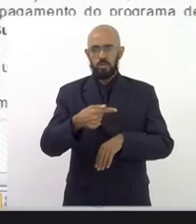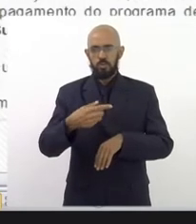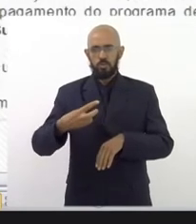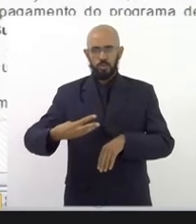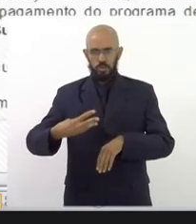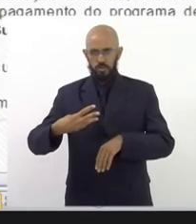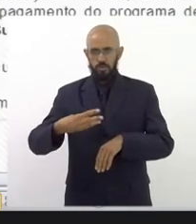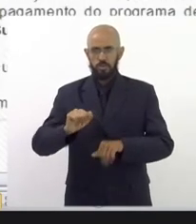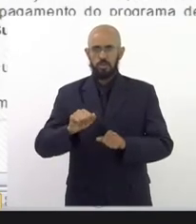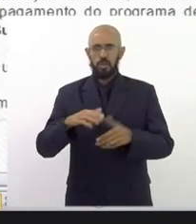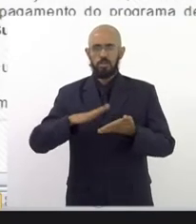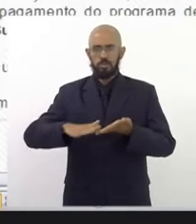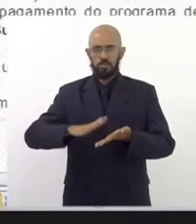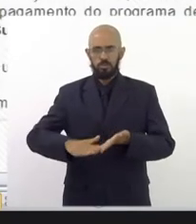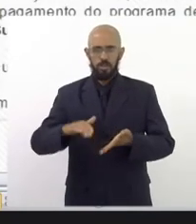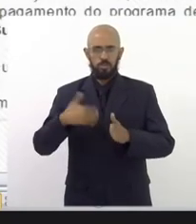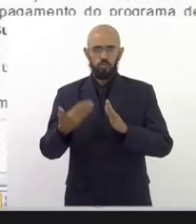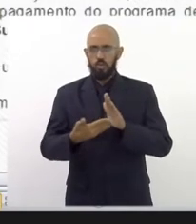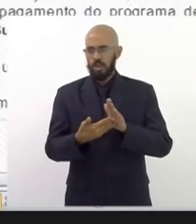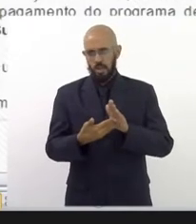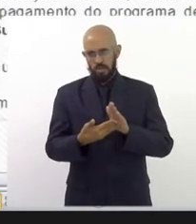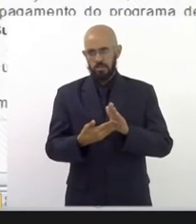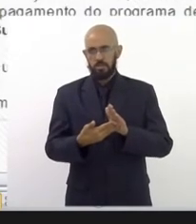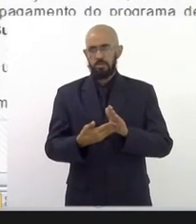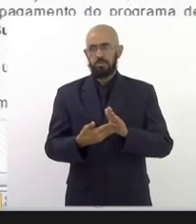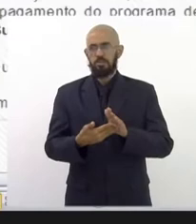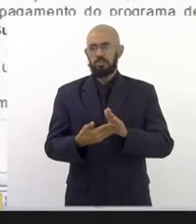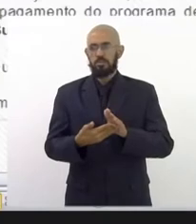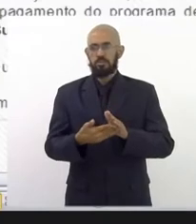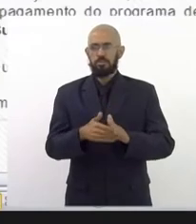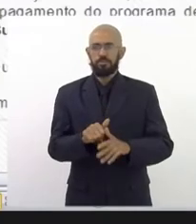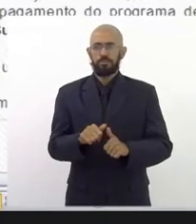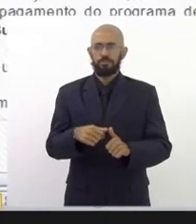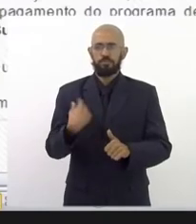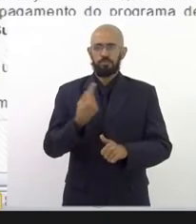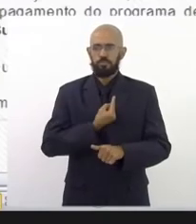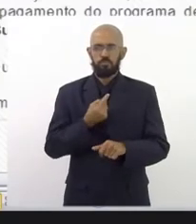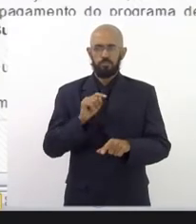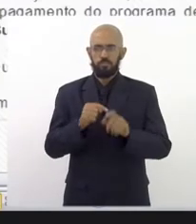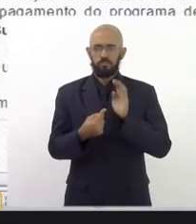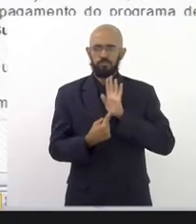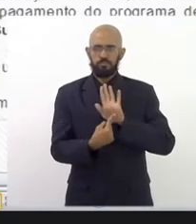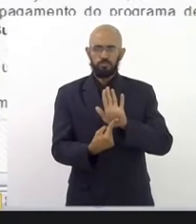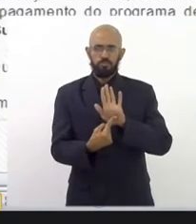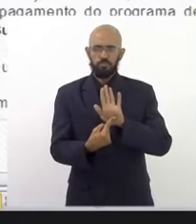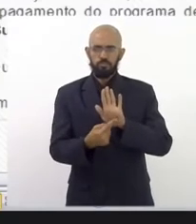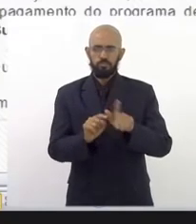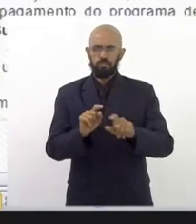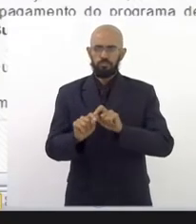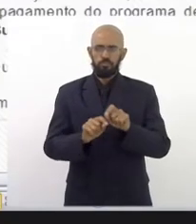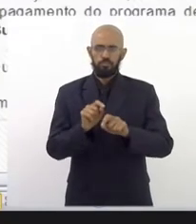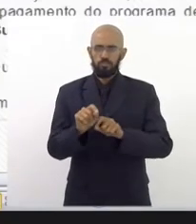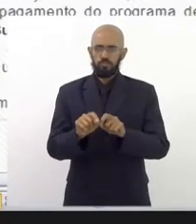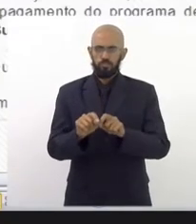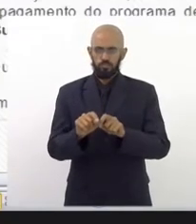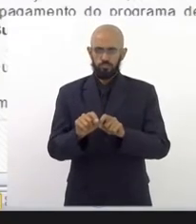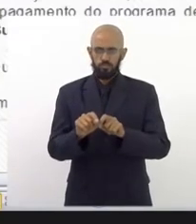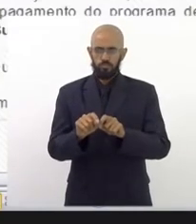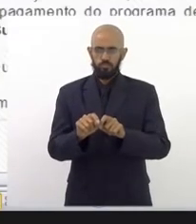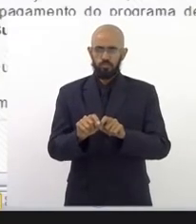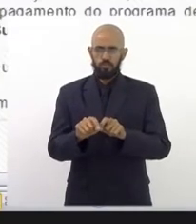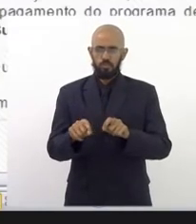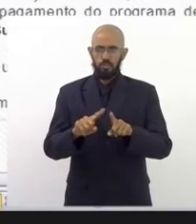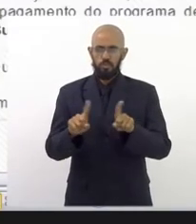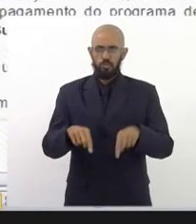as despesas totais, né? A gente mostra que, no caso de pessoal